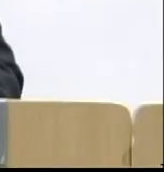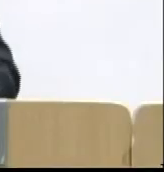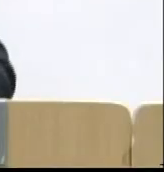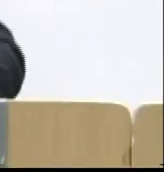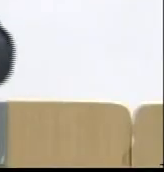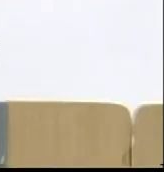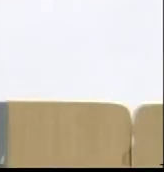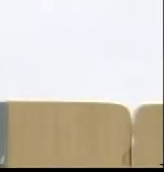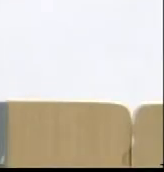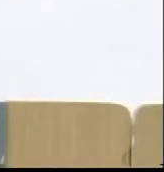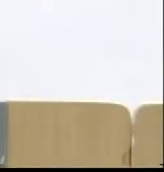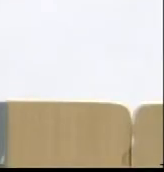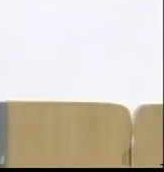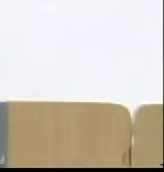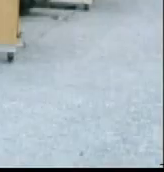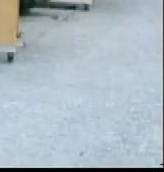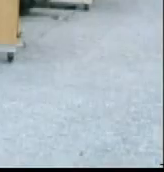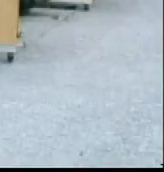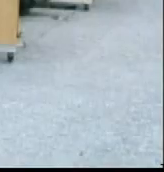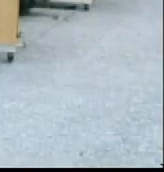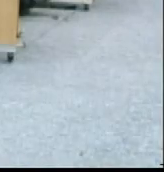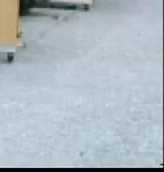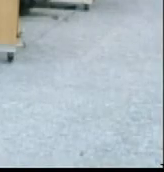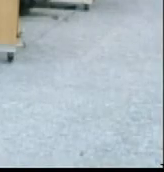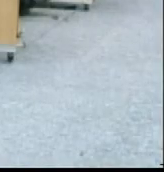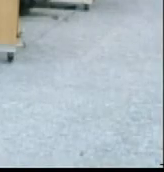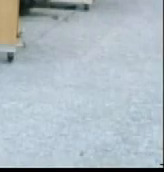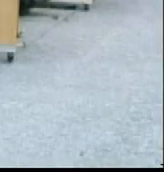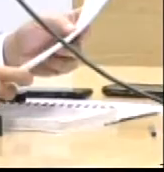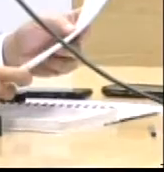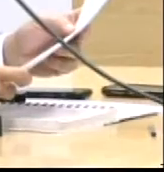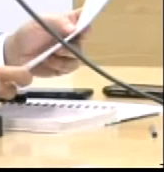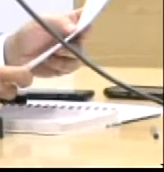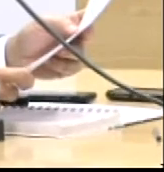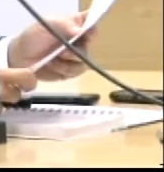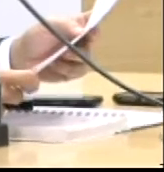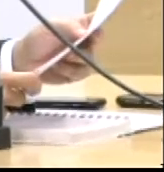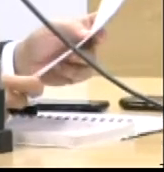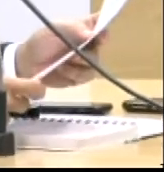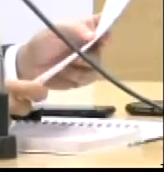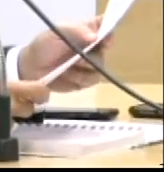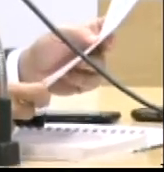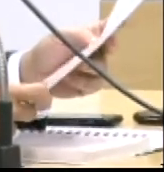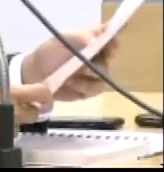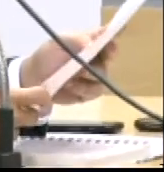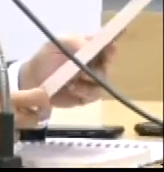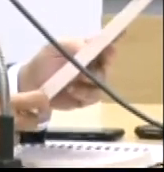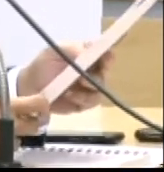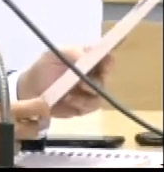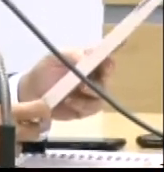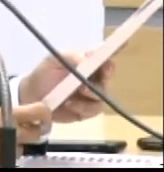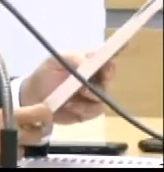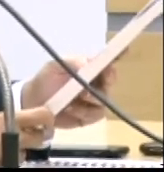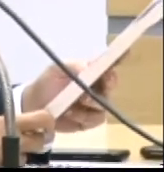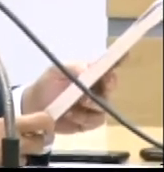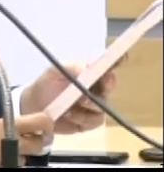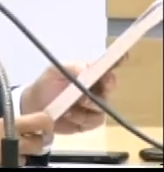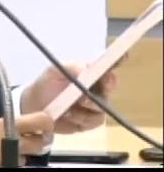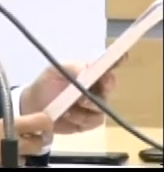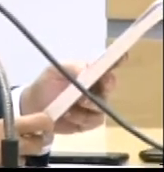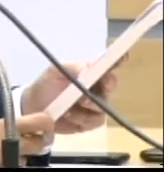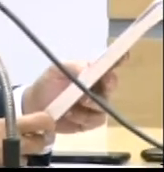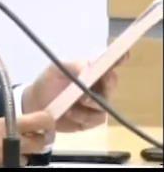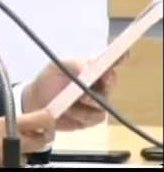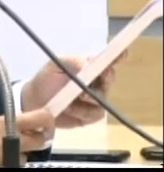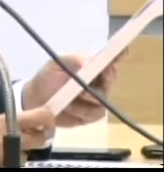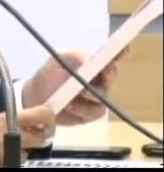Segunda discussão do projeto de lei 07-2015 do vereador Tigui La Paz, que institui no município de Paulínia o Dia da Música